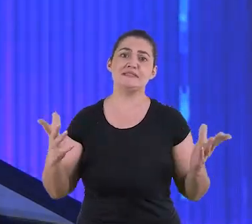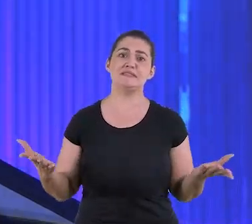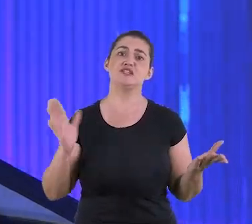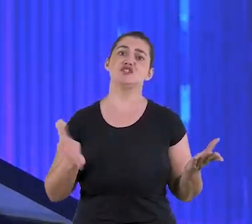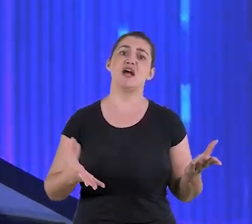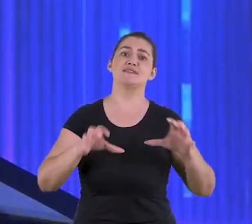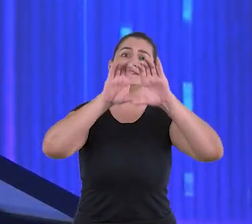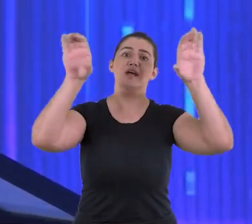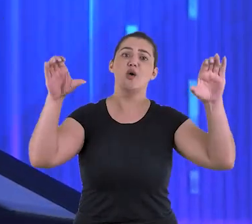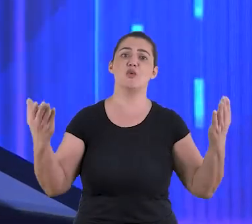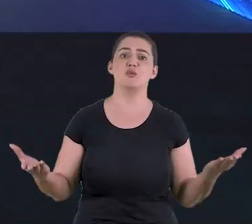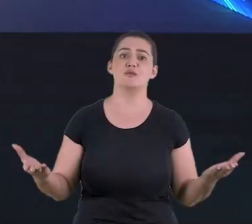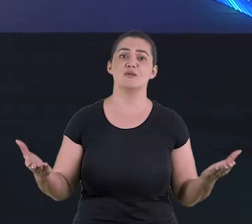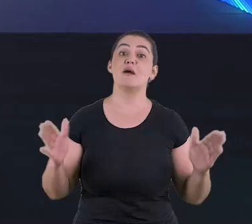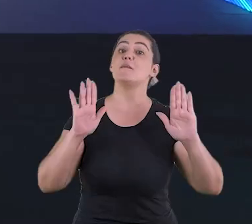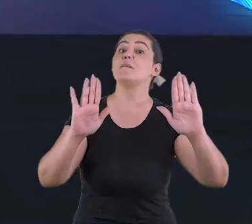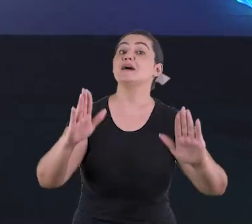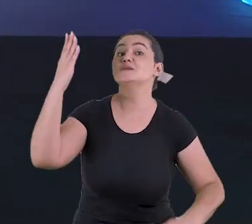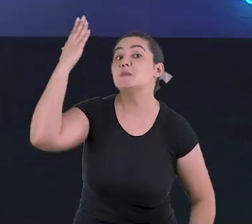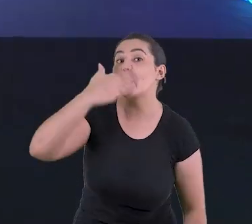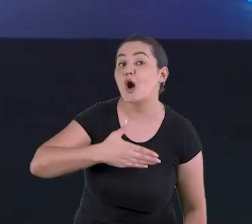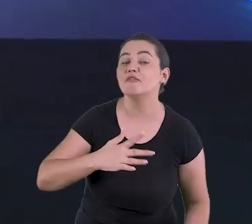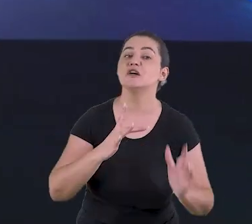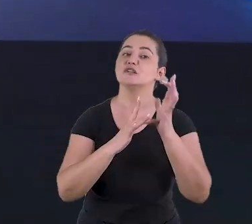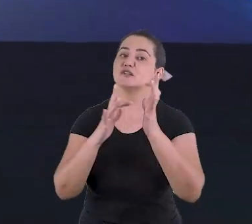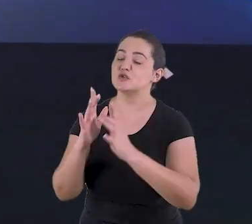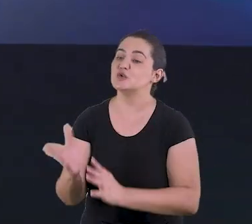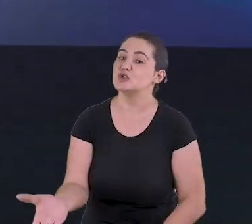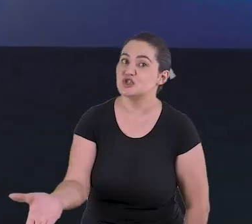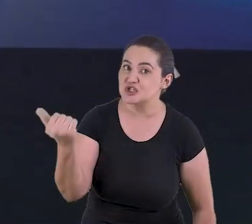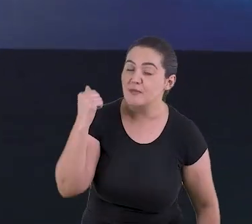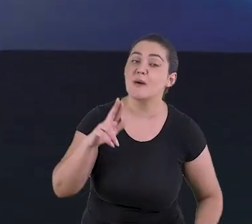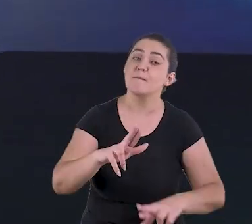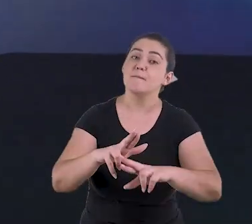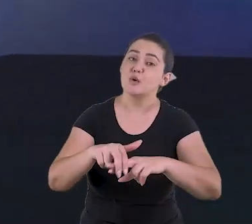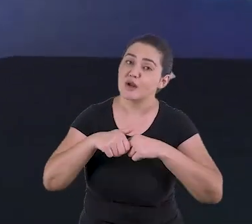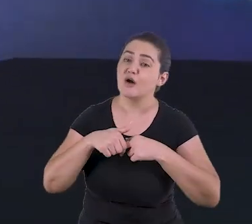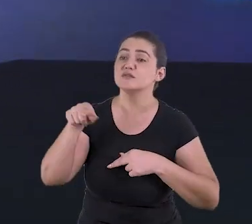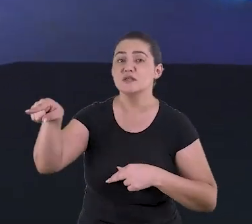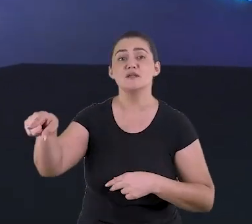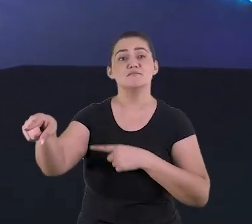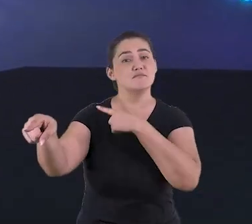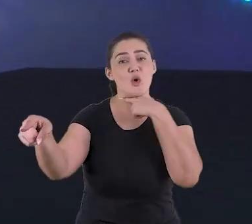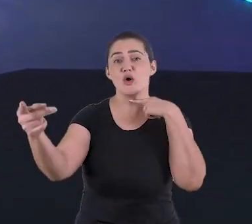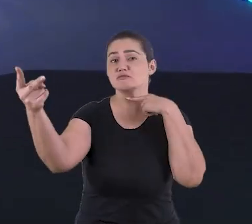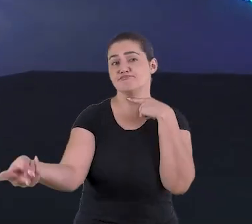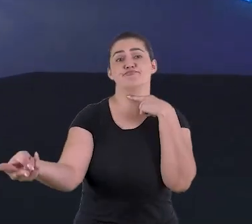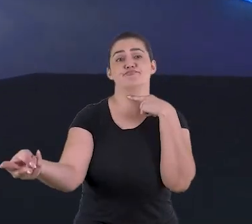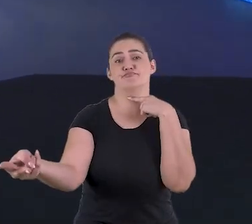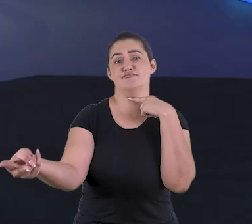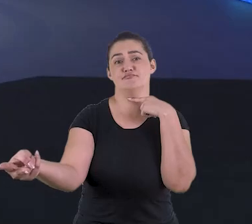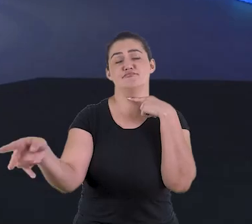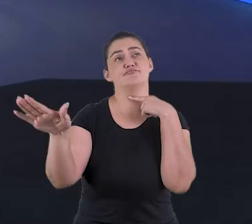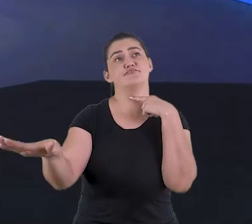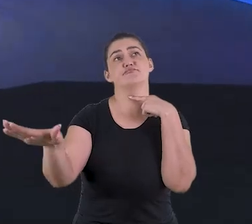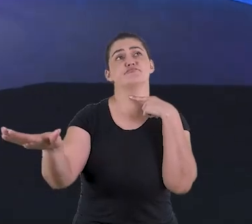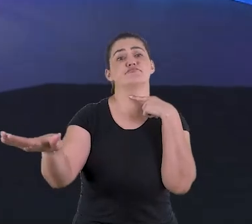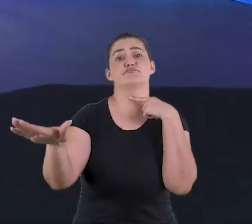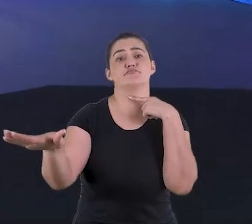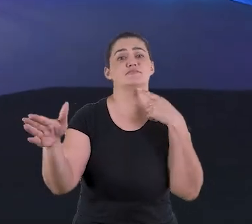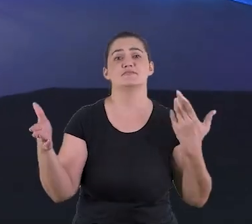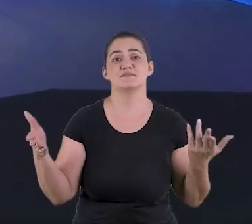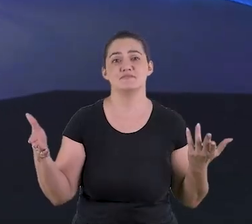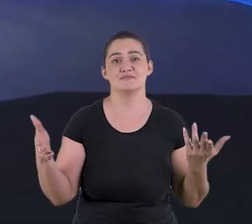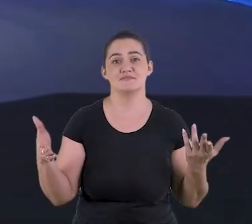ressurreição. Se você quer ressuscitar no último dia, é preciso hoje aceitar Jesus. Se você